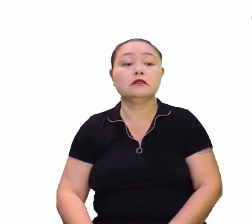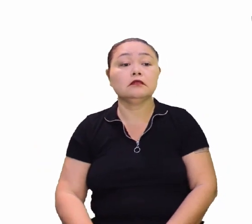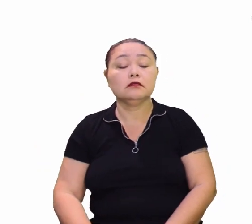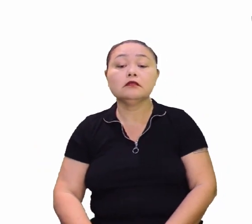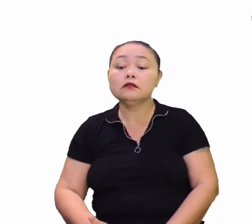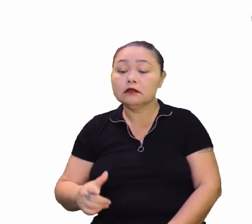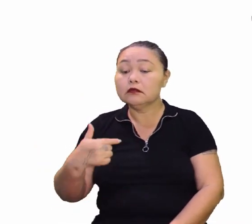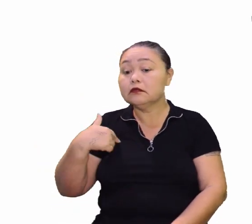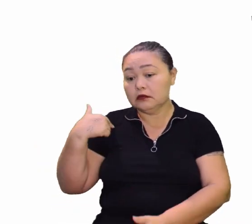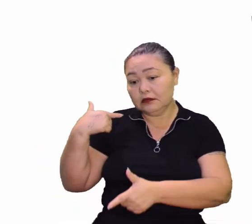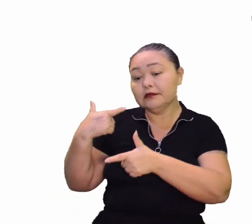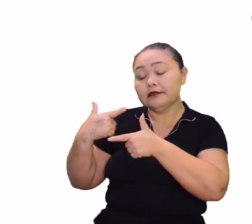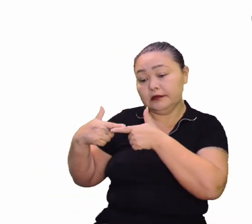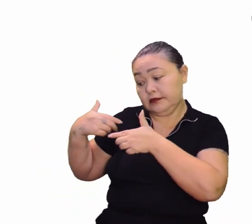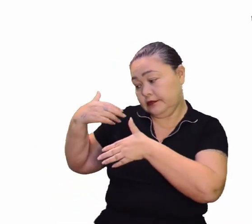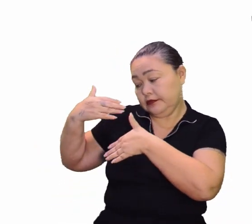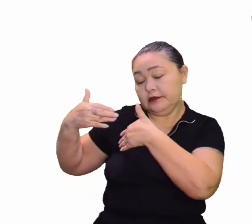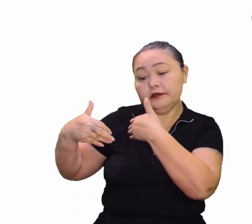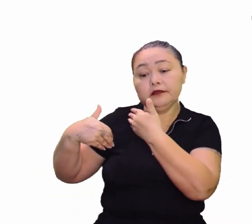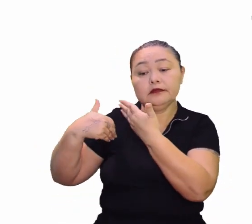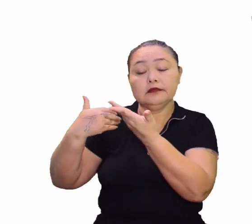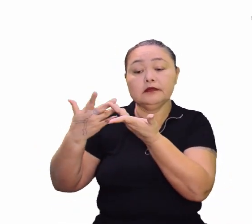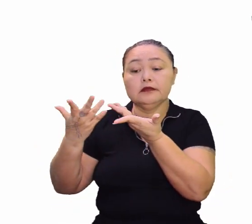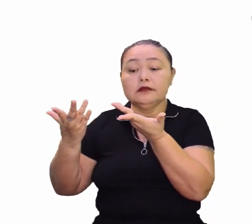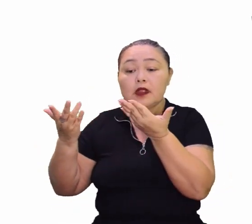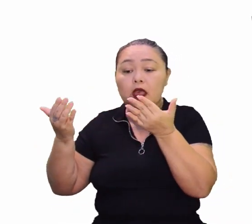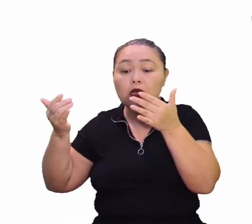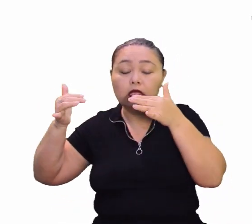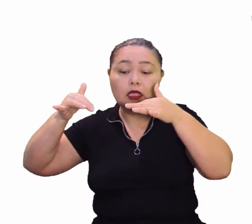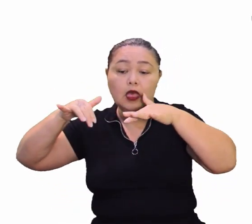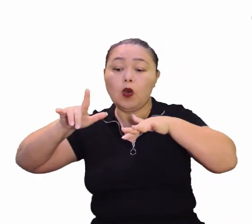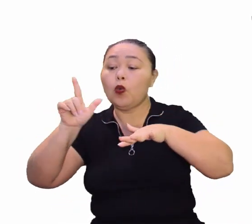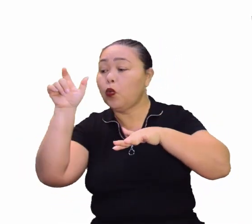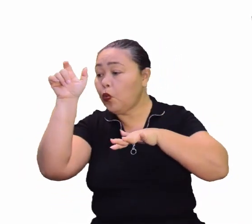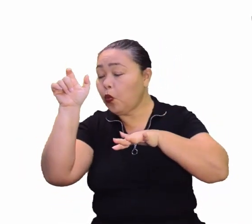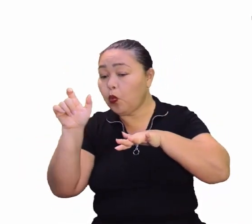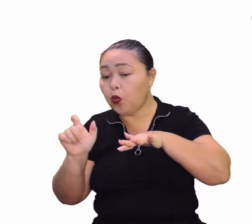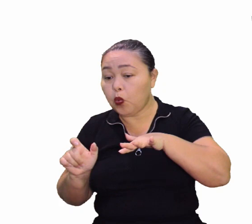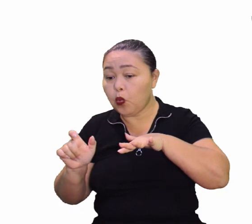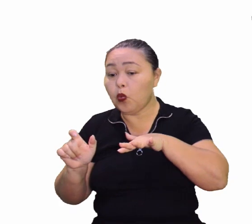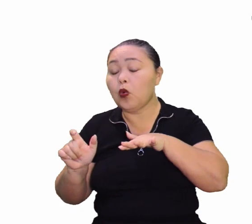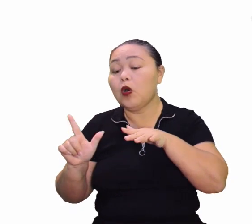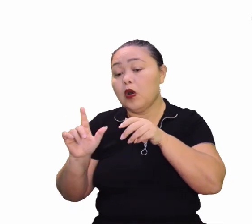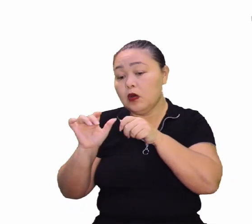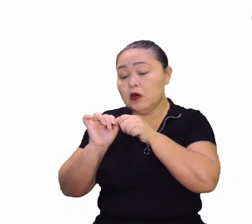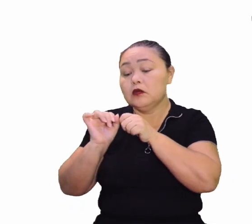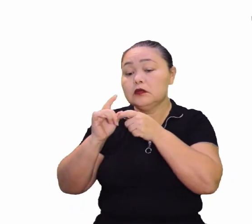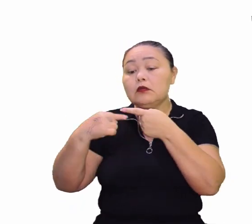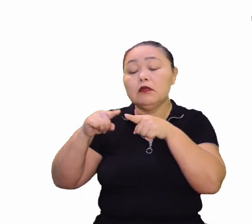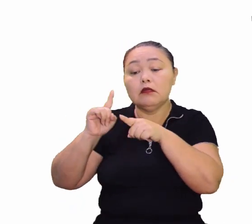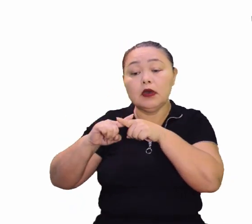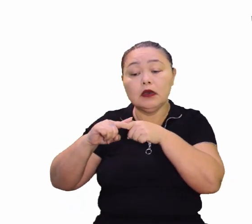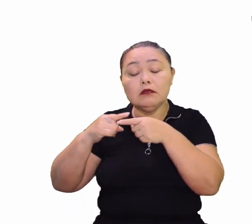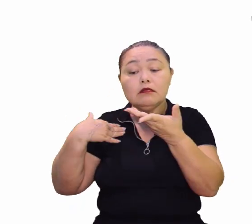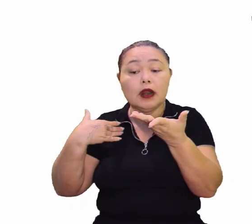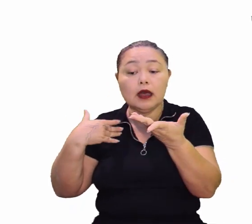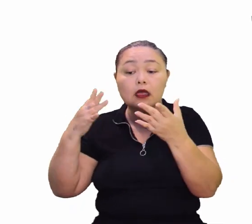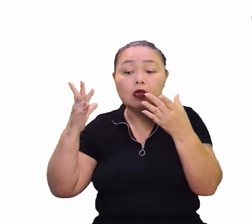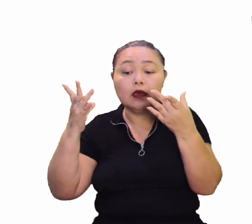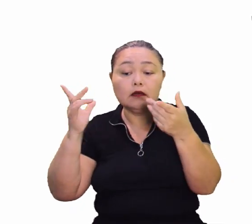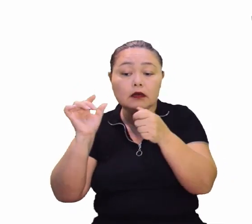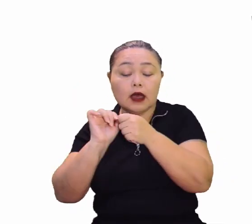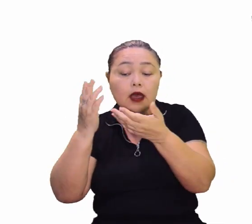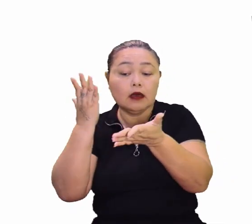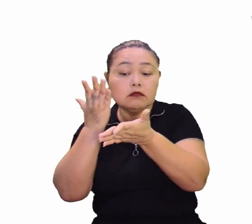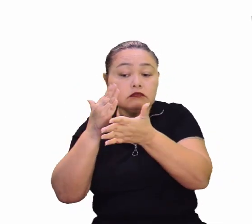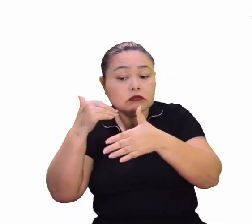Inclusive, passou por alguns processos de ação antrópica. Sim, com certeza. amenizar esse problema da seca. Exato. Essa falta